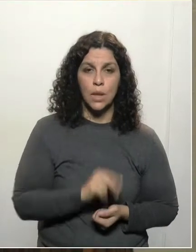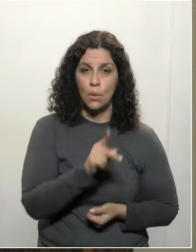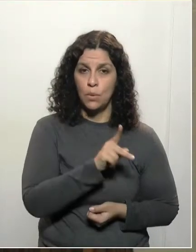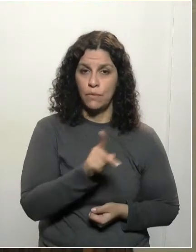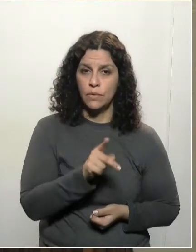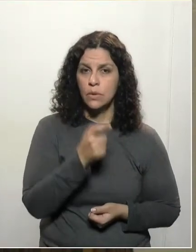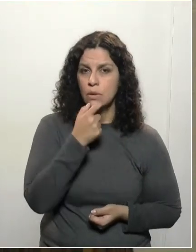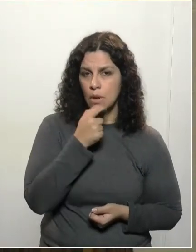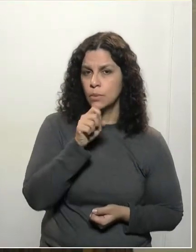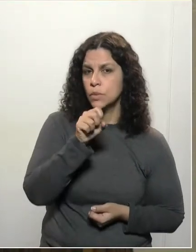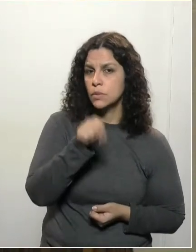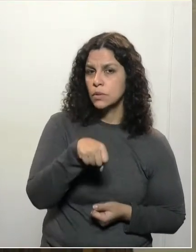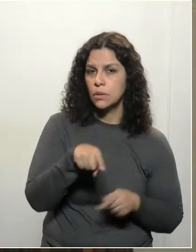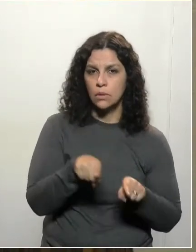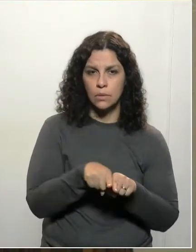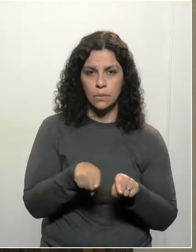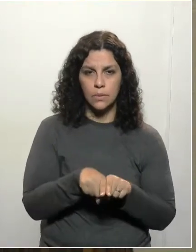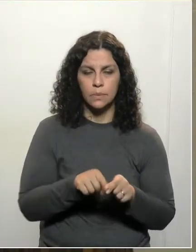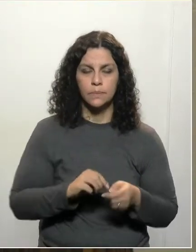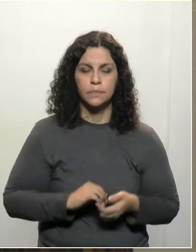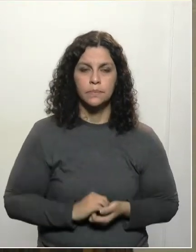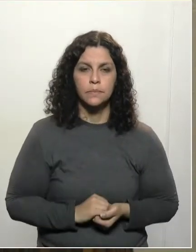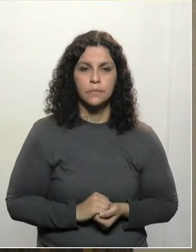Posição encaminha voto sim.